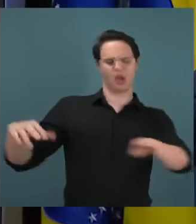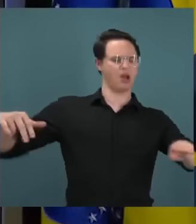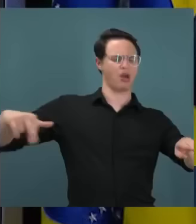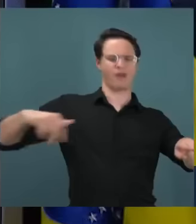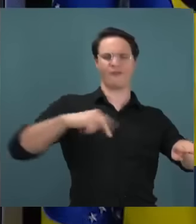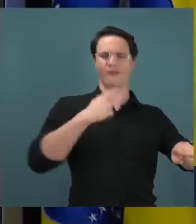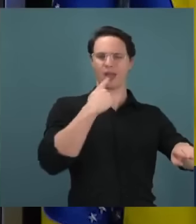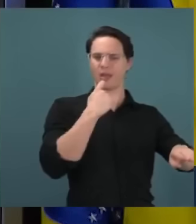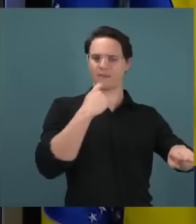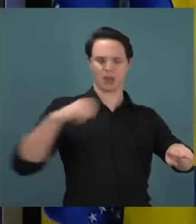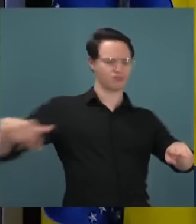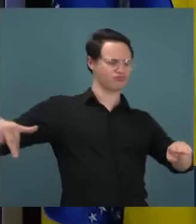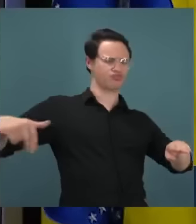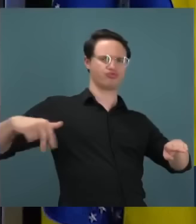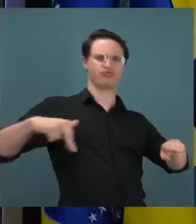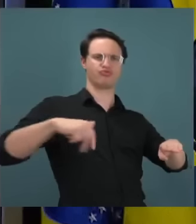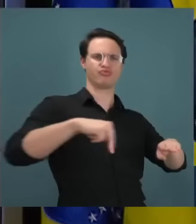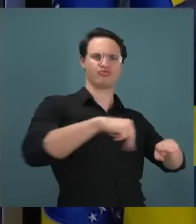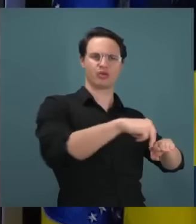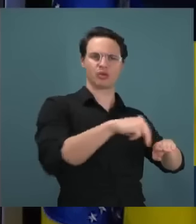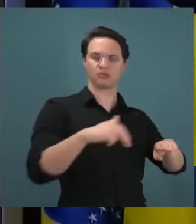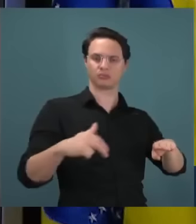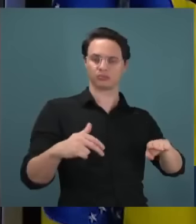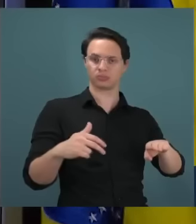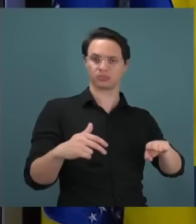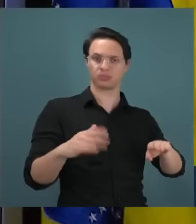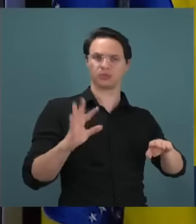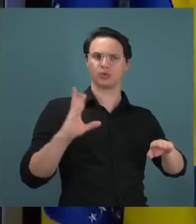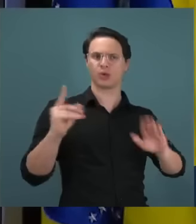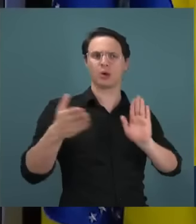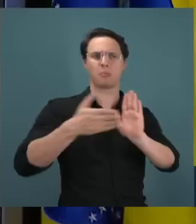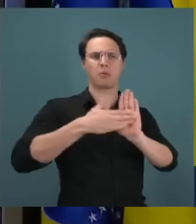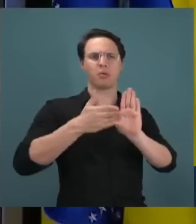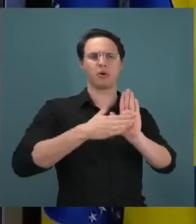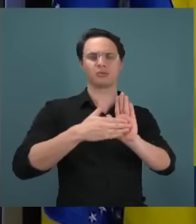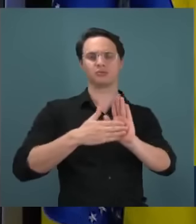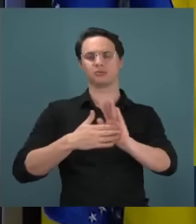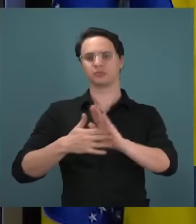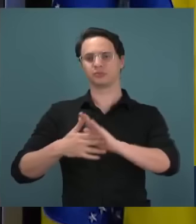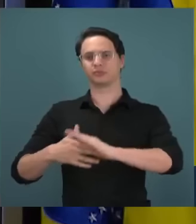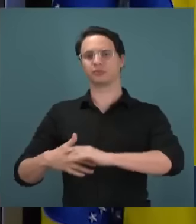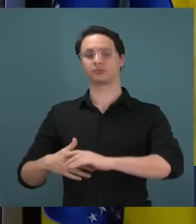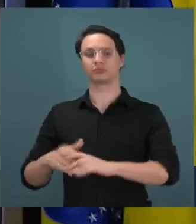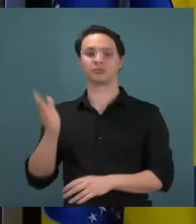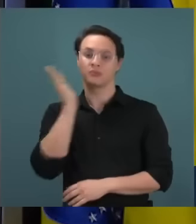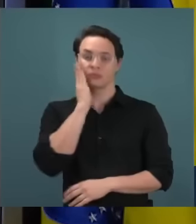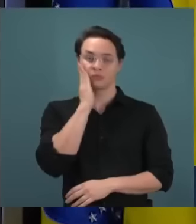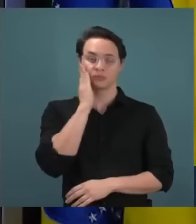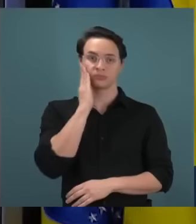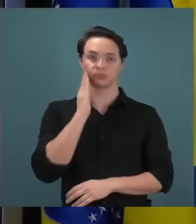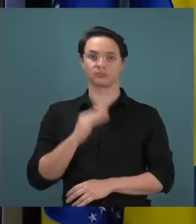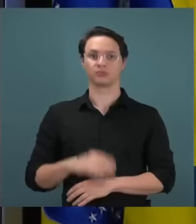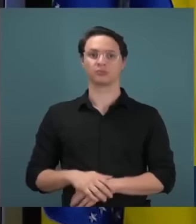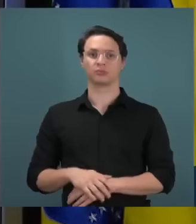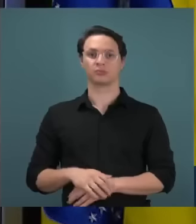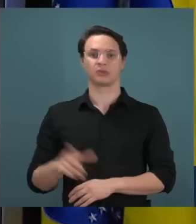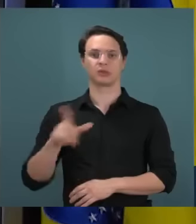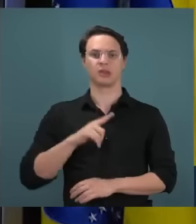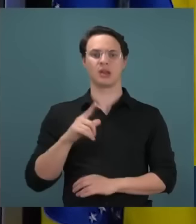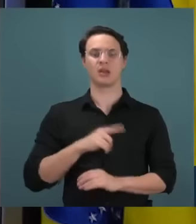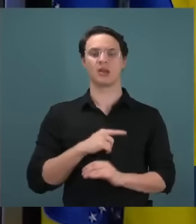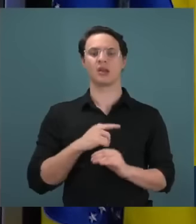assumir. Fez aos seus ministérios propostas com relação aí a resoluções